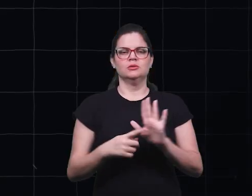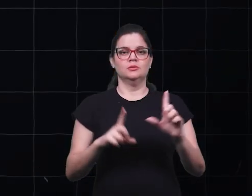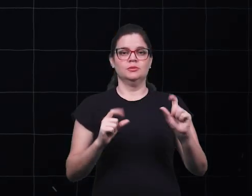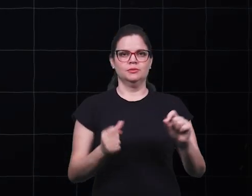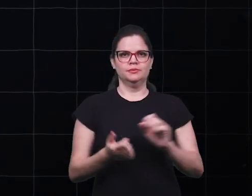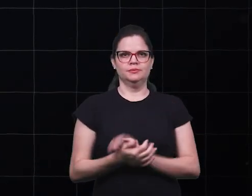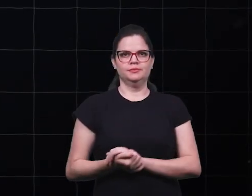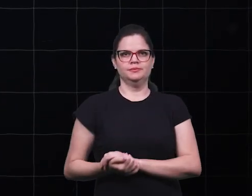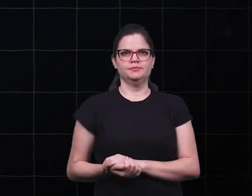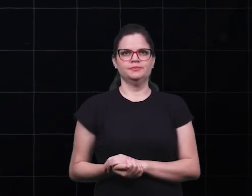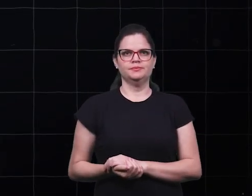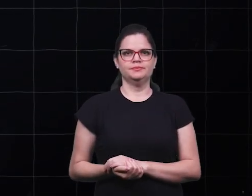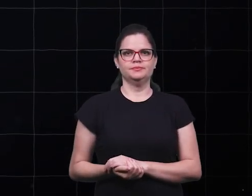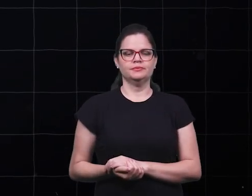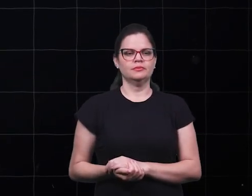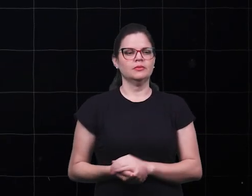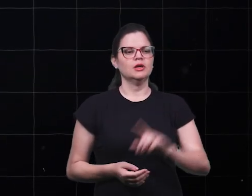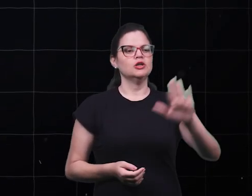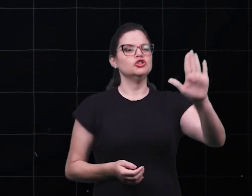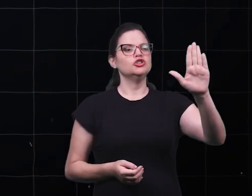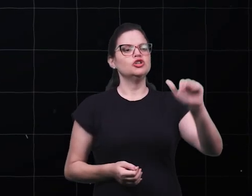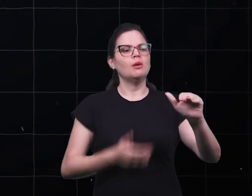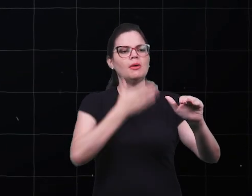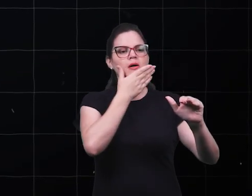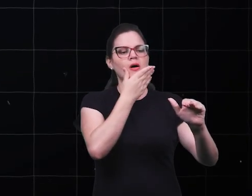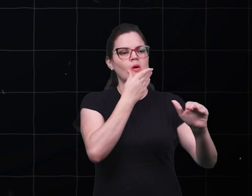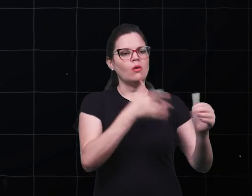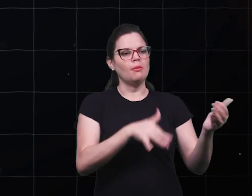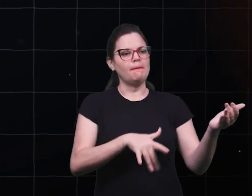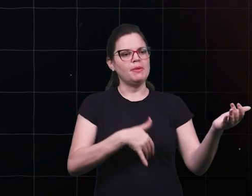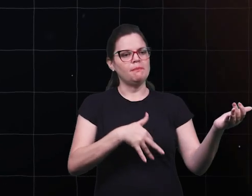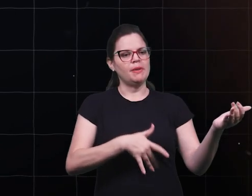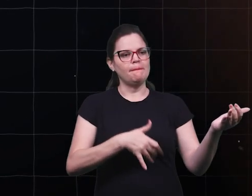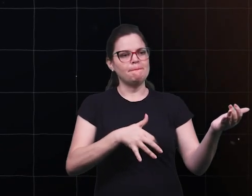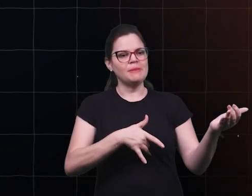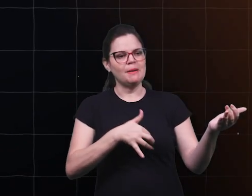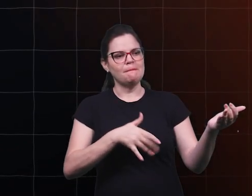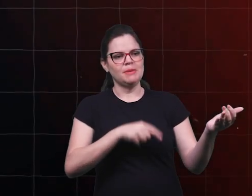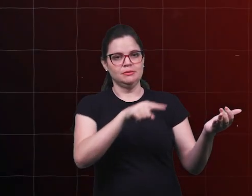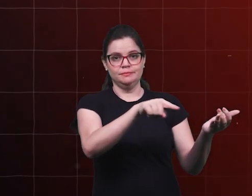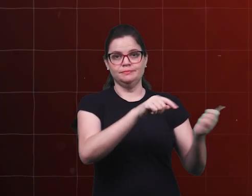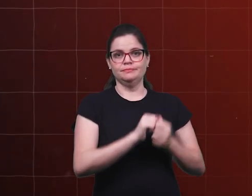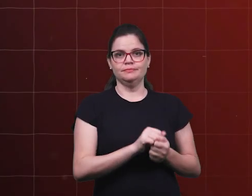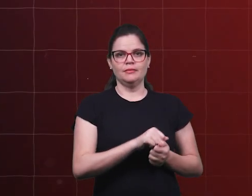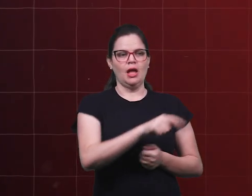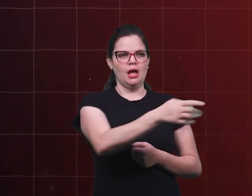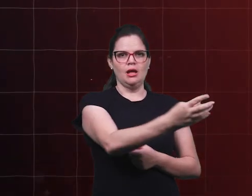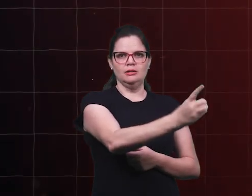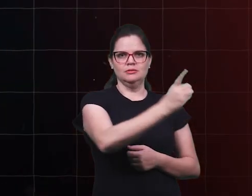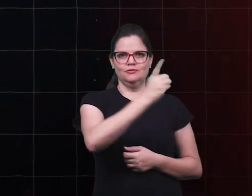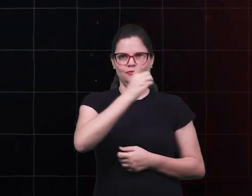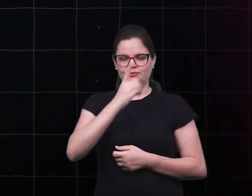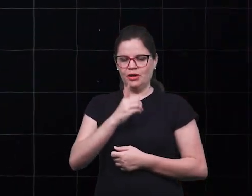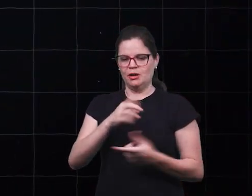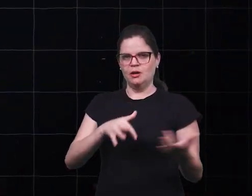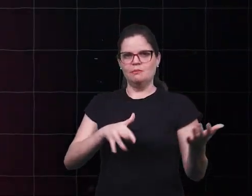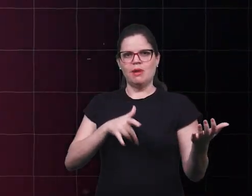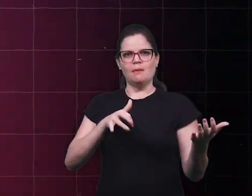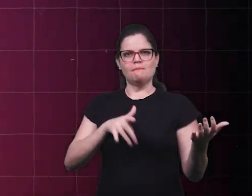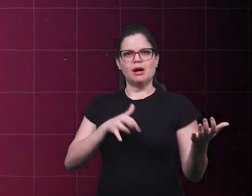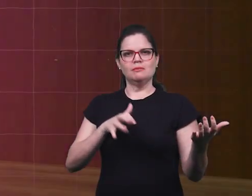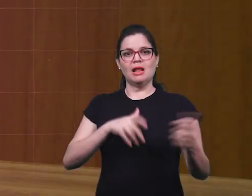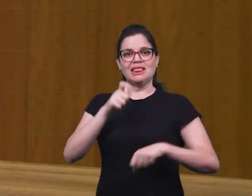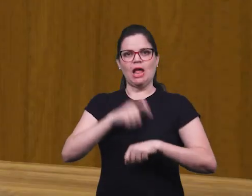Ora, trazei-me um tangedor, e sucedeu que, tangendo o tangedor, veio sobre ele a mão do